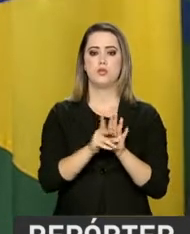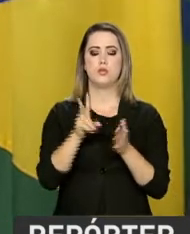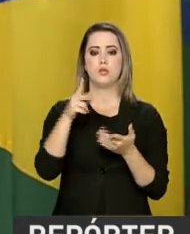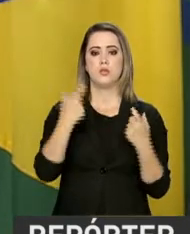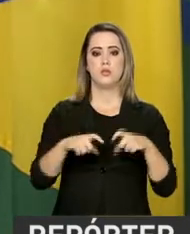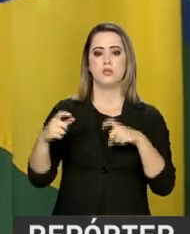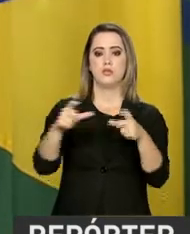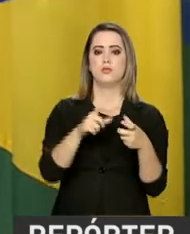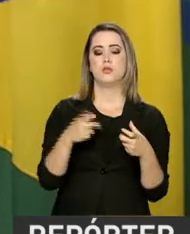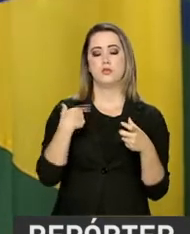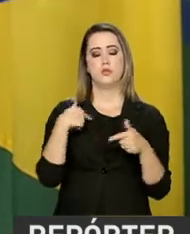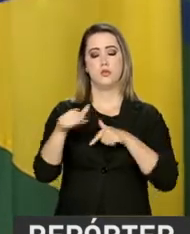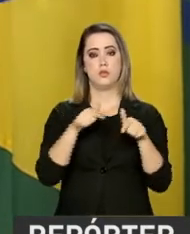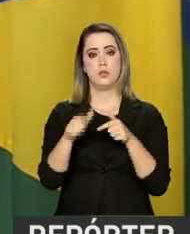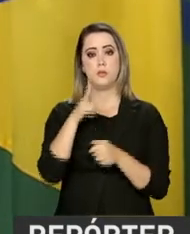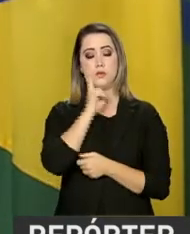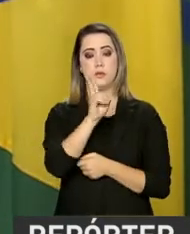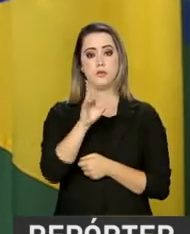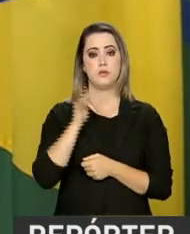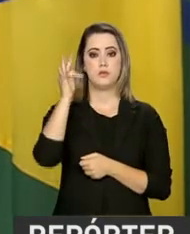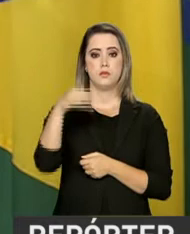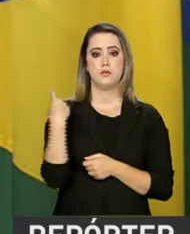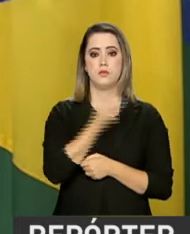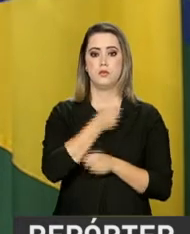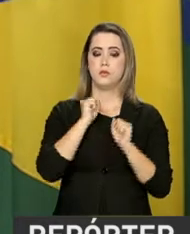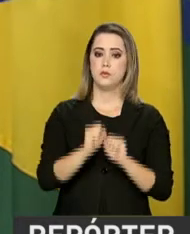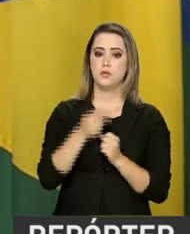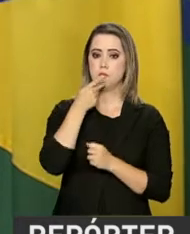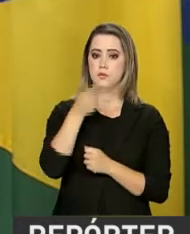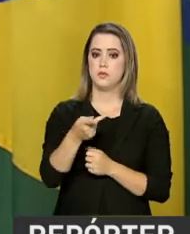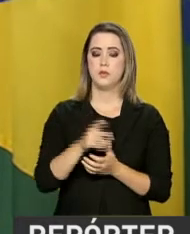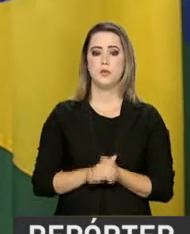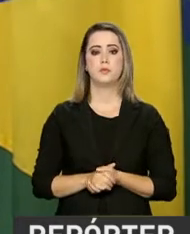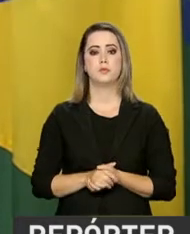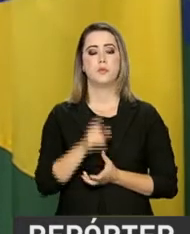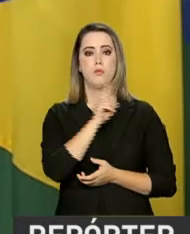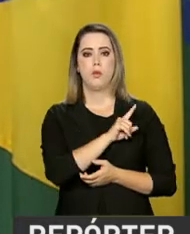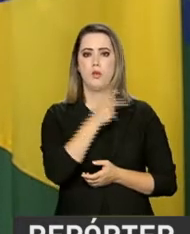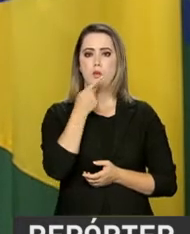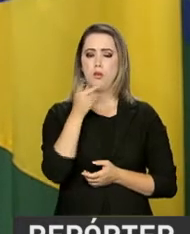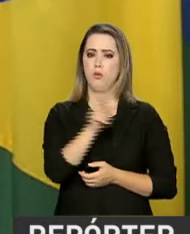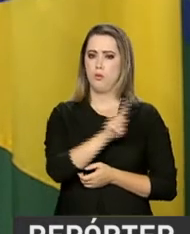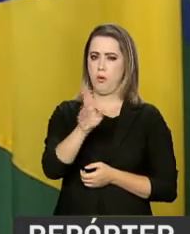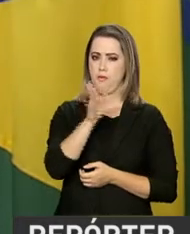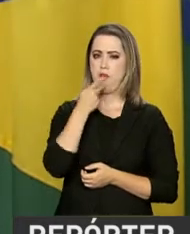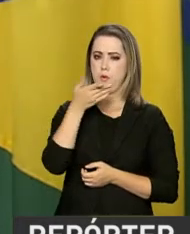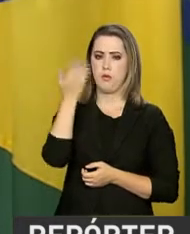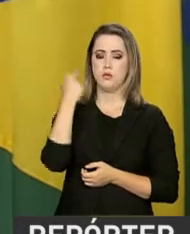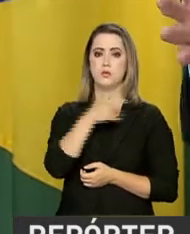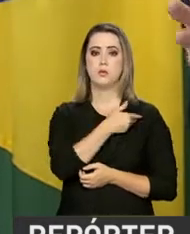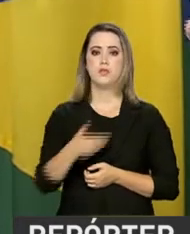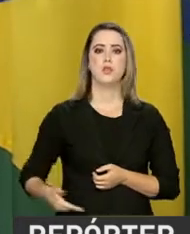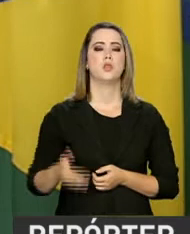trabalho e vocês verão que mais adiante nós podemos dizer até um ano disse o que esse governo quer não é